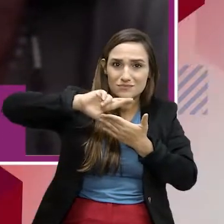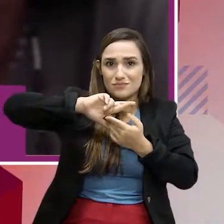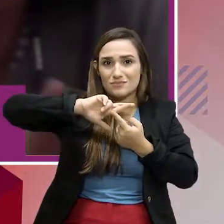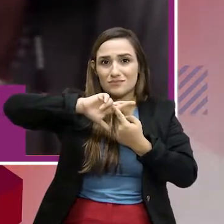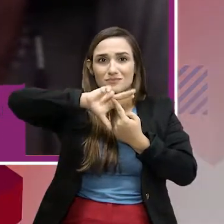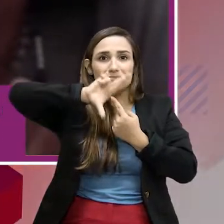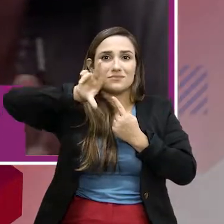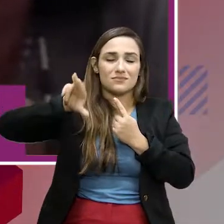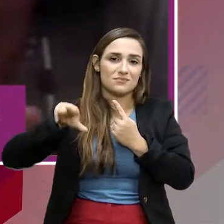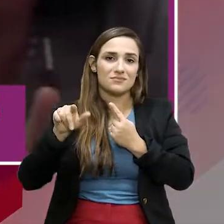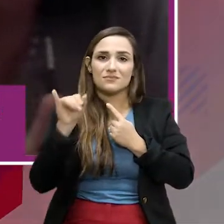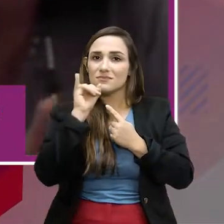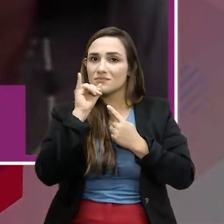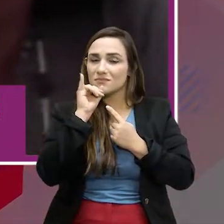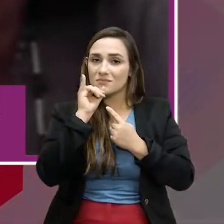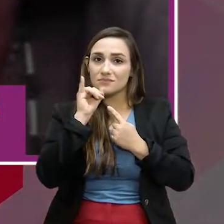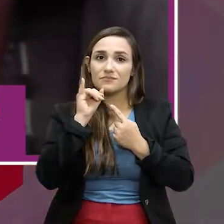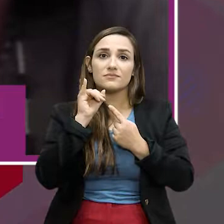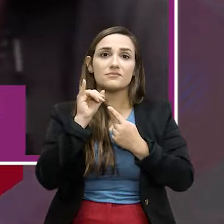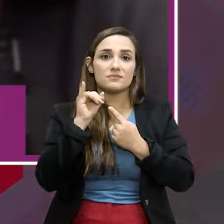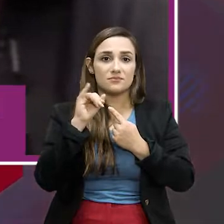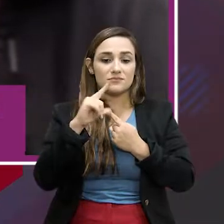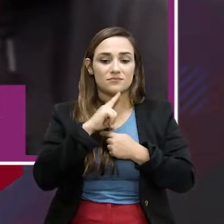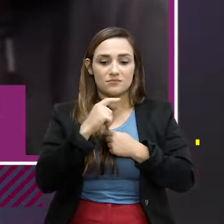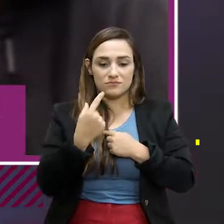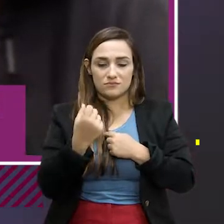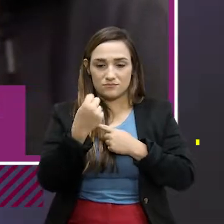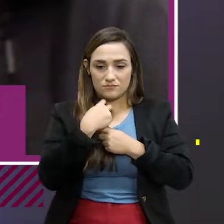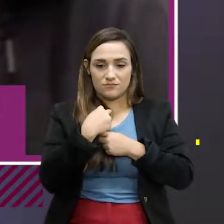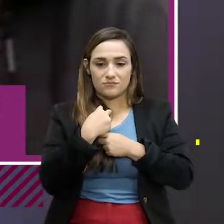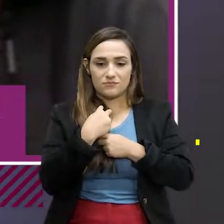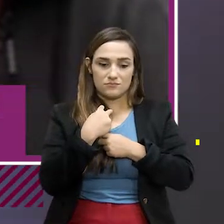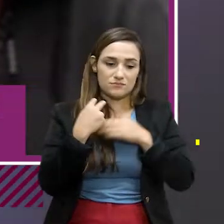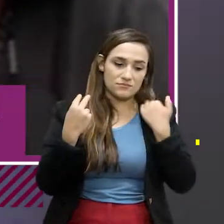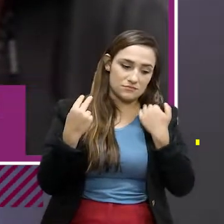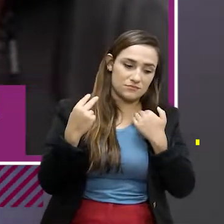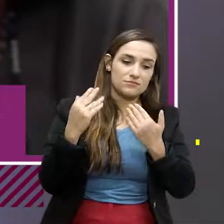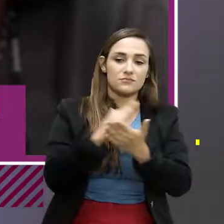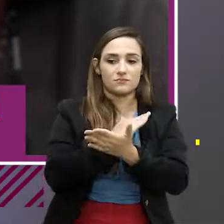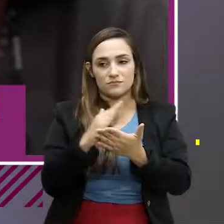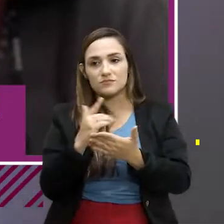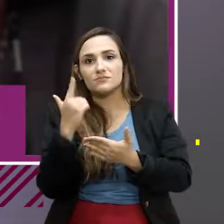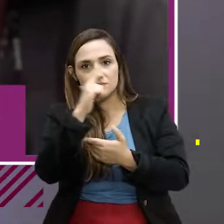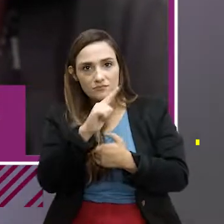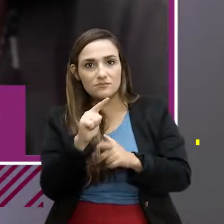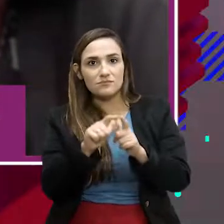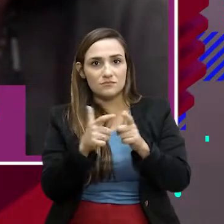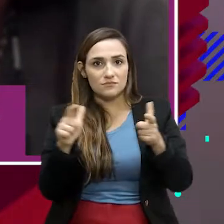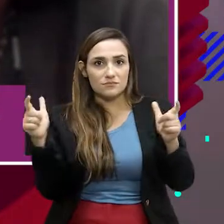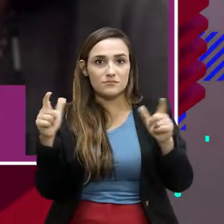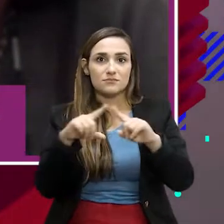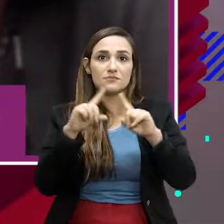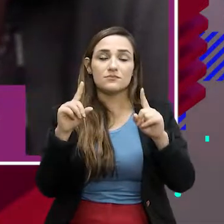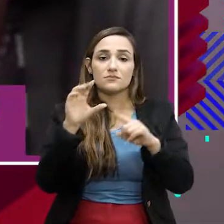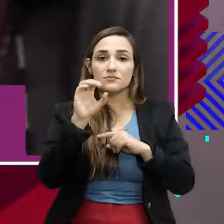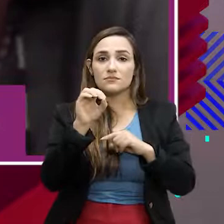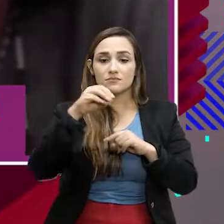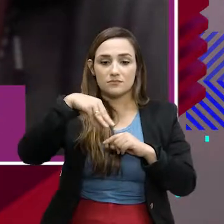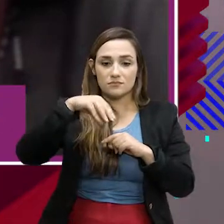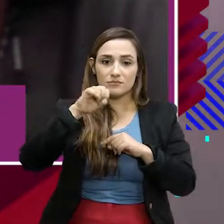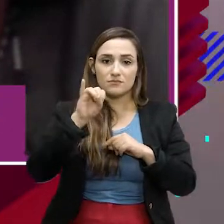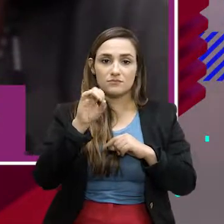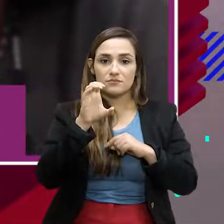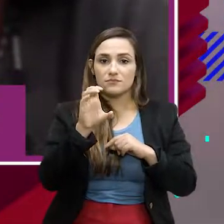Alguma coisa, entre aspas, deu ruim, né? E algumas dessas variantes não vão para frente. Mas o que aconteceu com